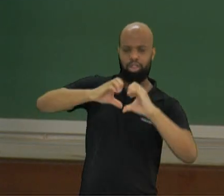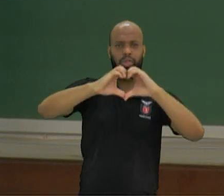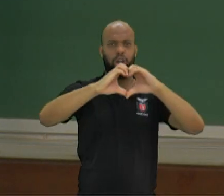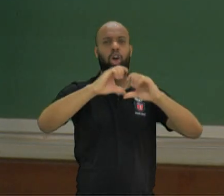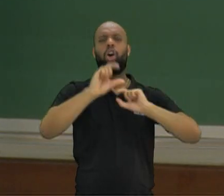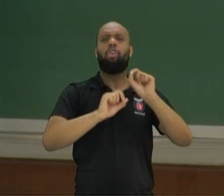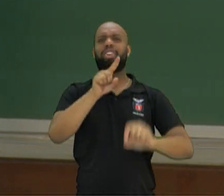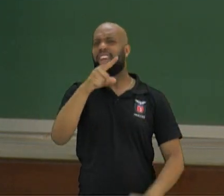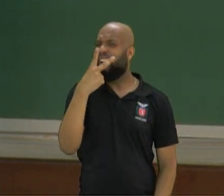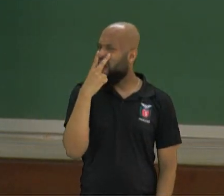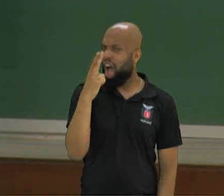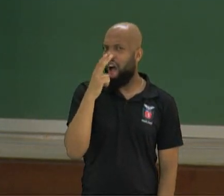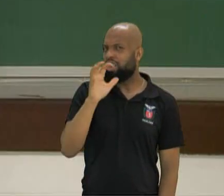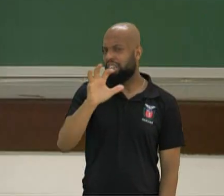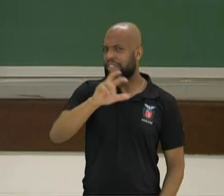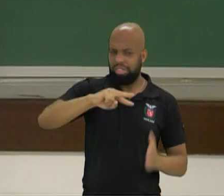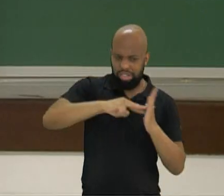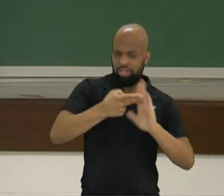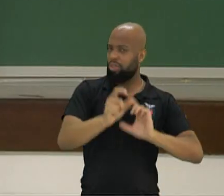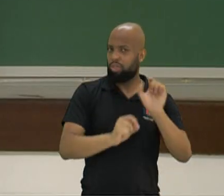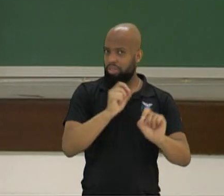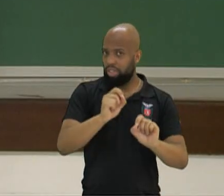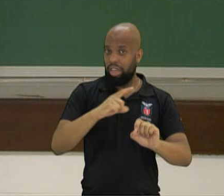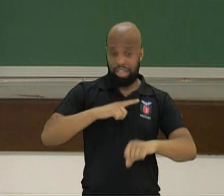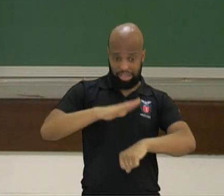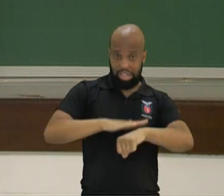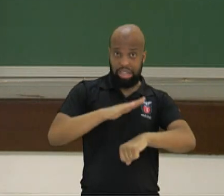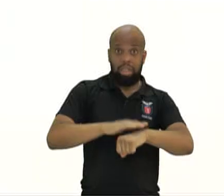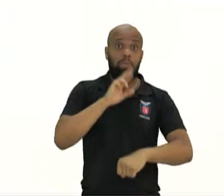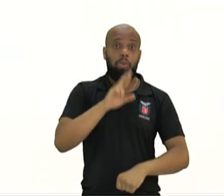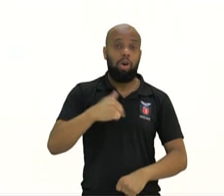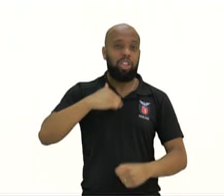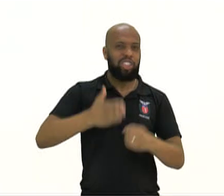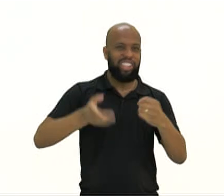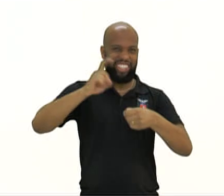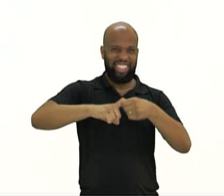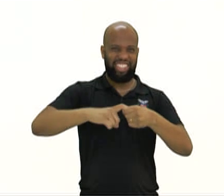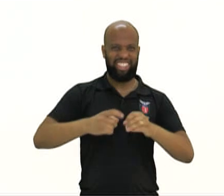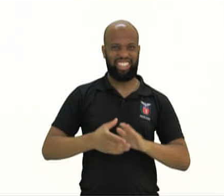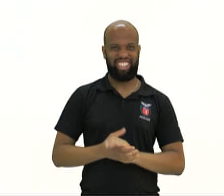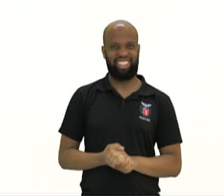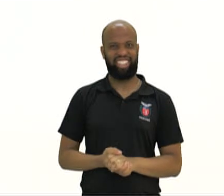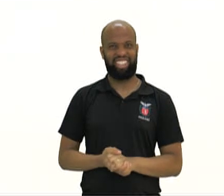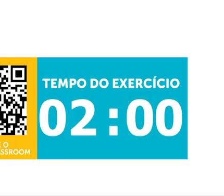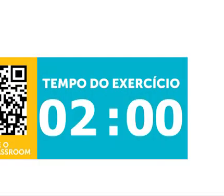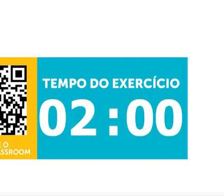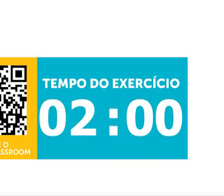acham que essa imagem talvez esteja representando? Respondam aí que eu já volto.